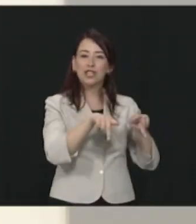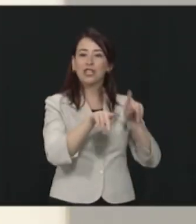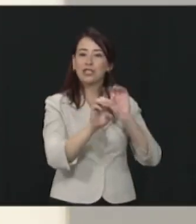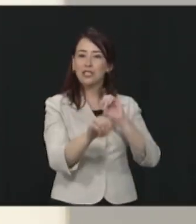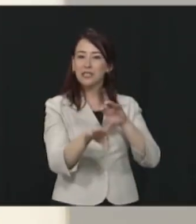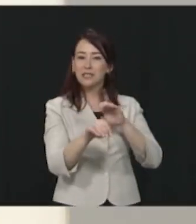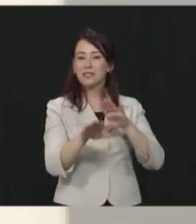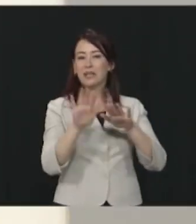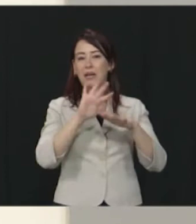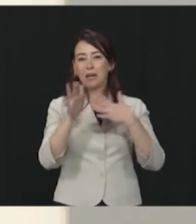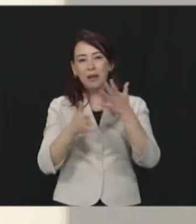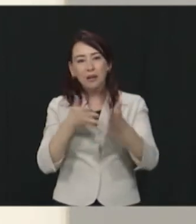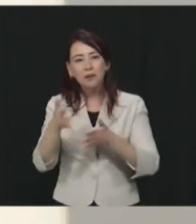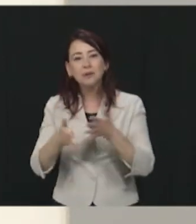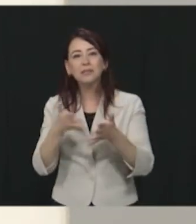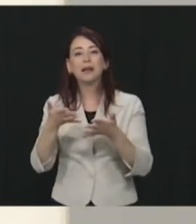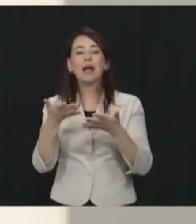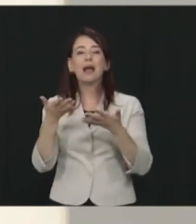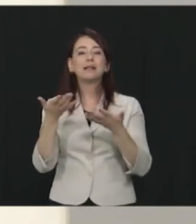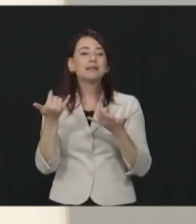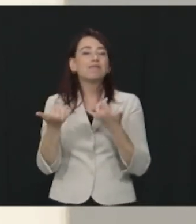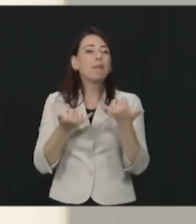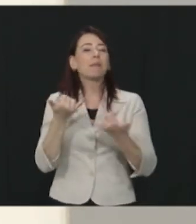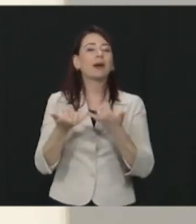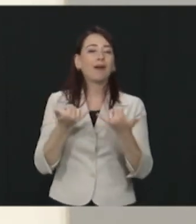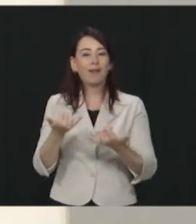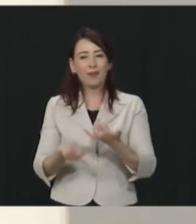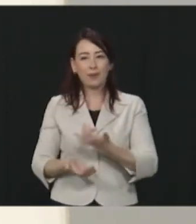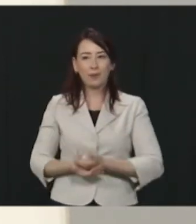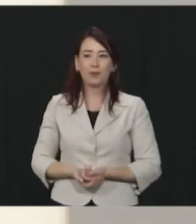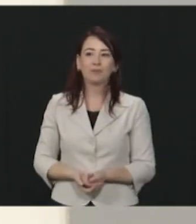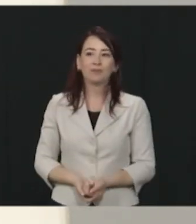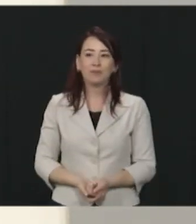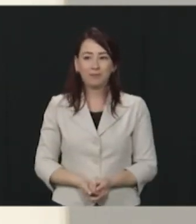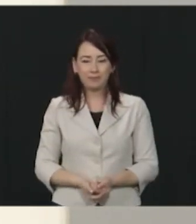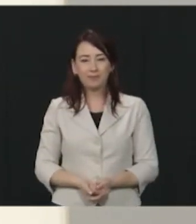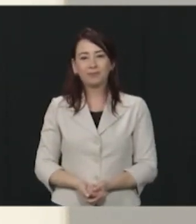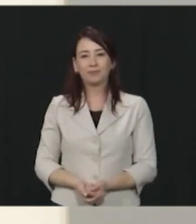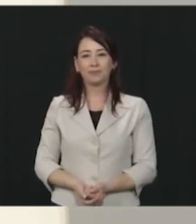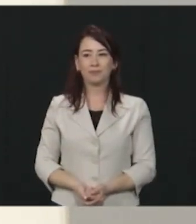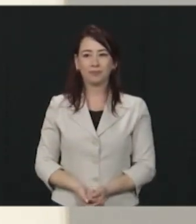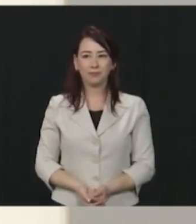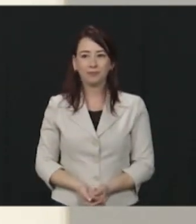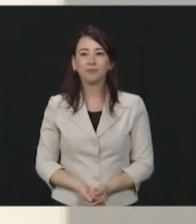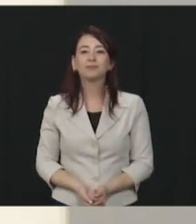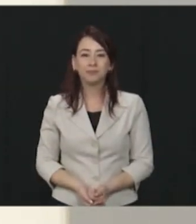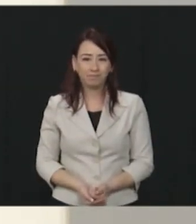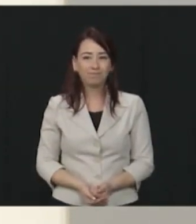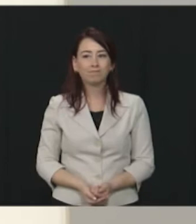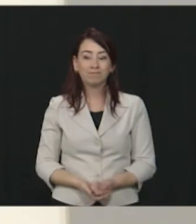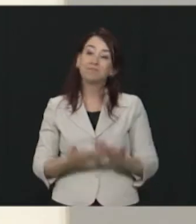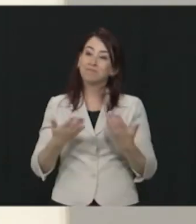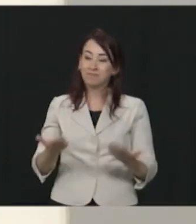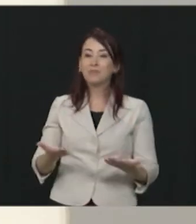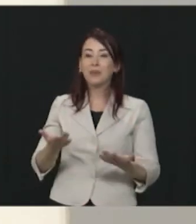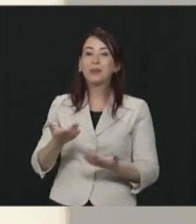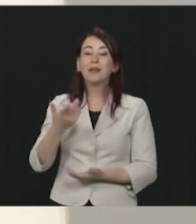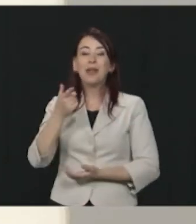sinais brincando de uma forma lúdica. Bom, me parece muito interessante. Eu sou professora da área da